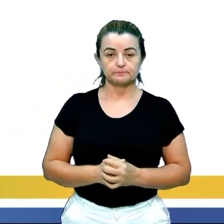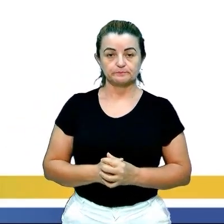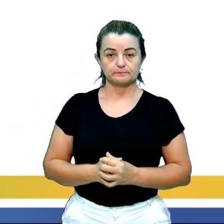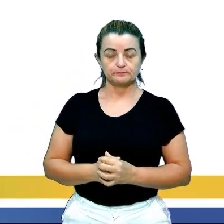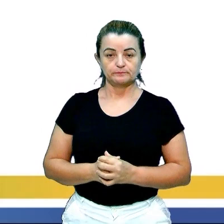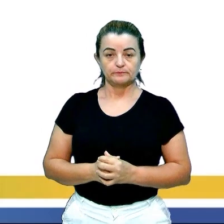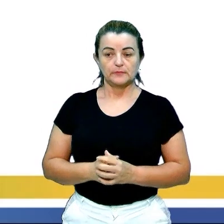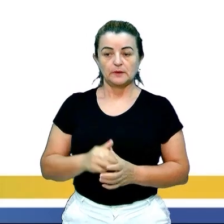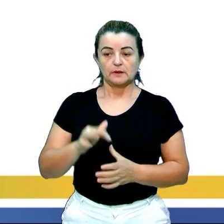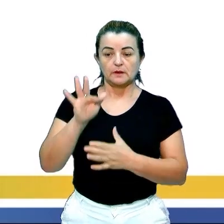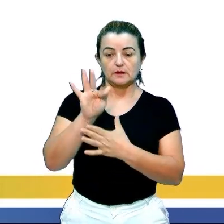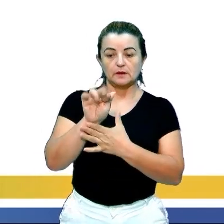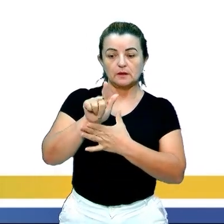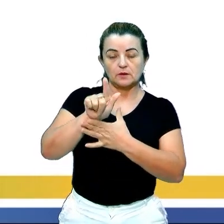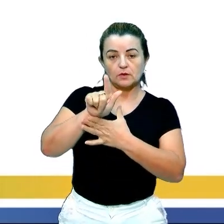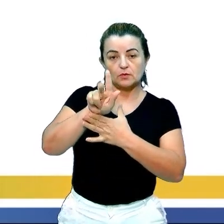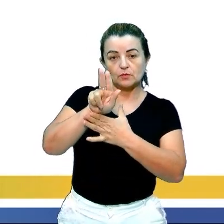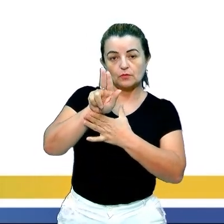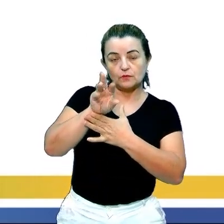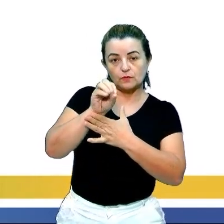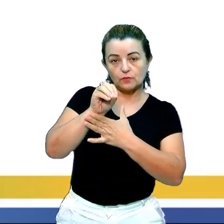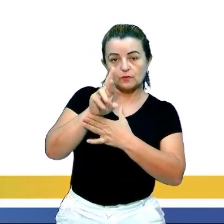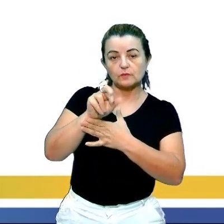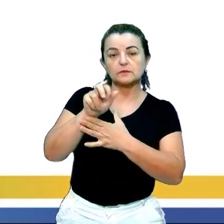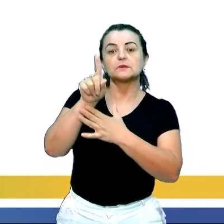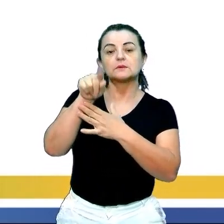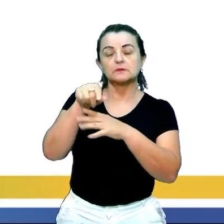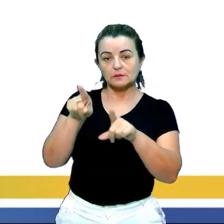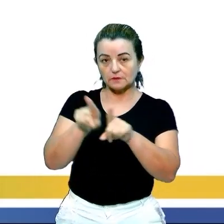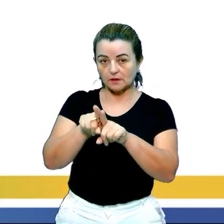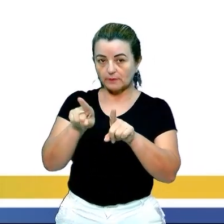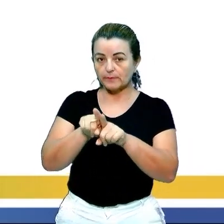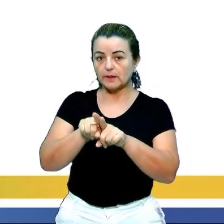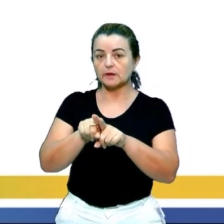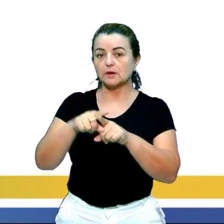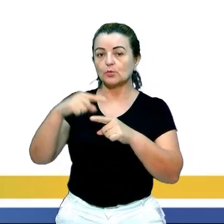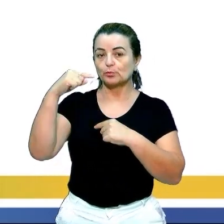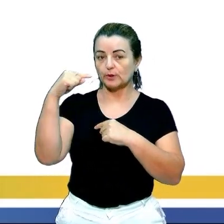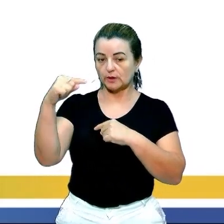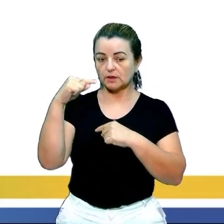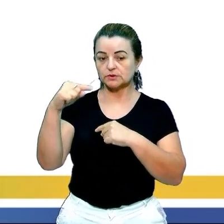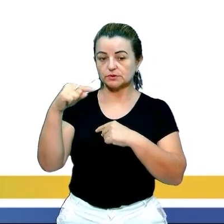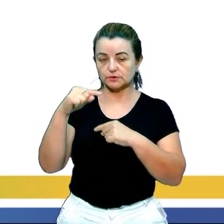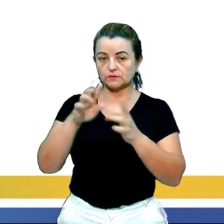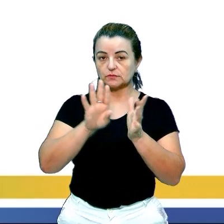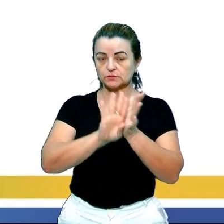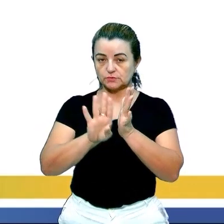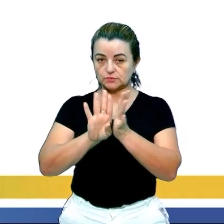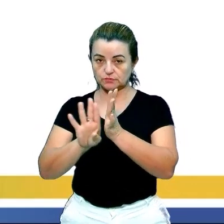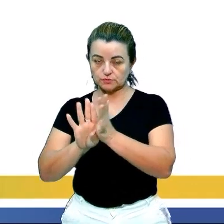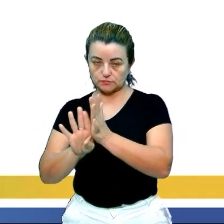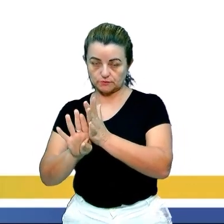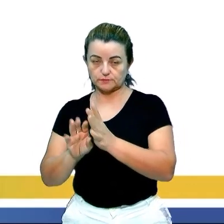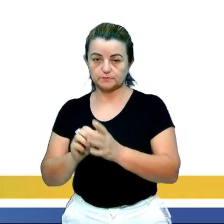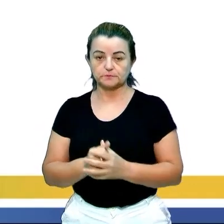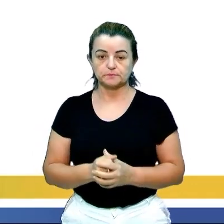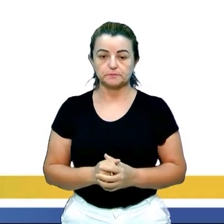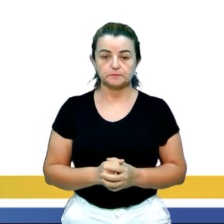E o flúor também é o mais eletronegativo. Eu tirei aí os gases nobres pelo mesmo fato que eu expliquei